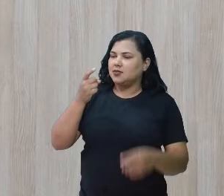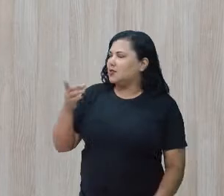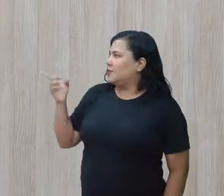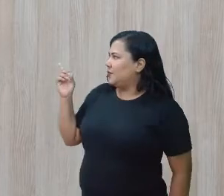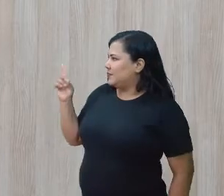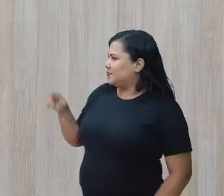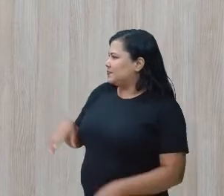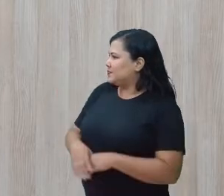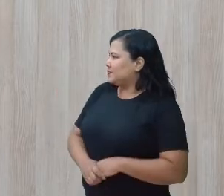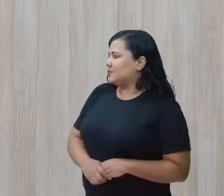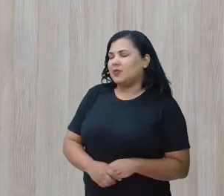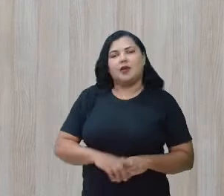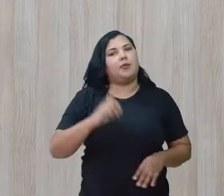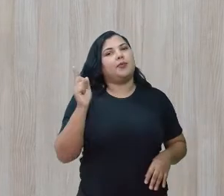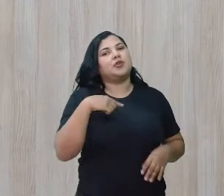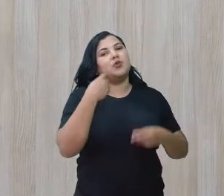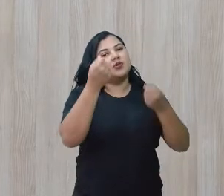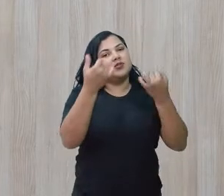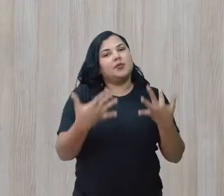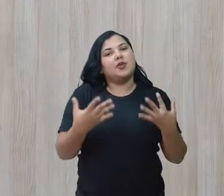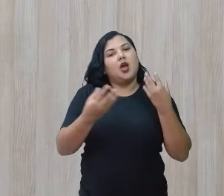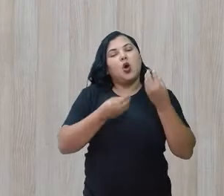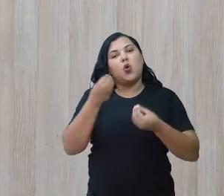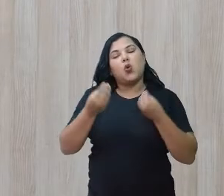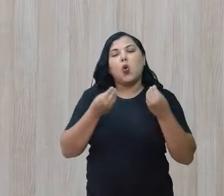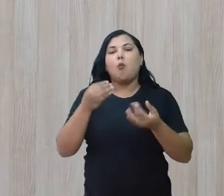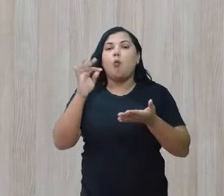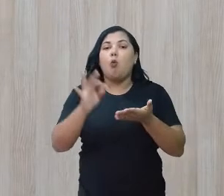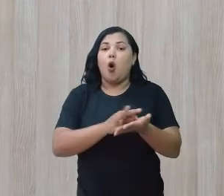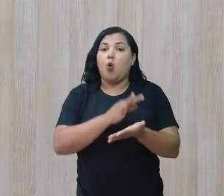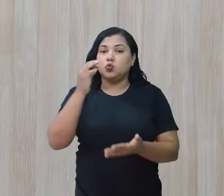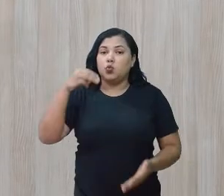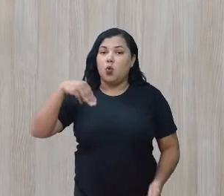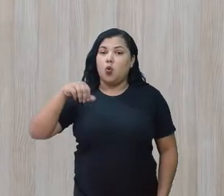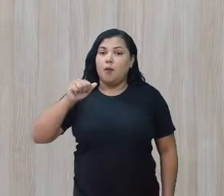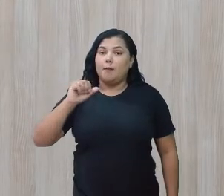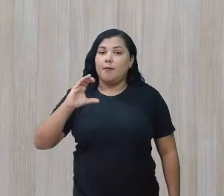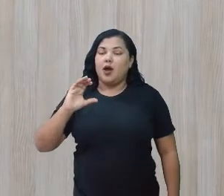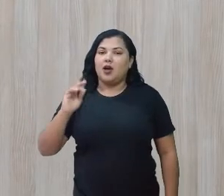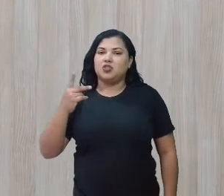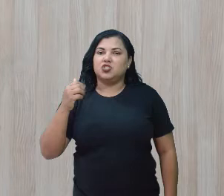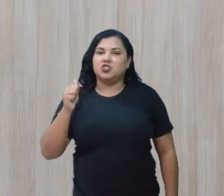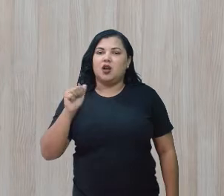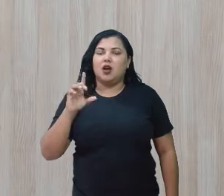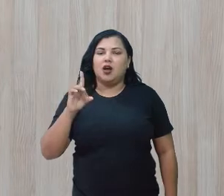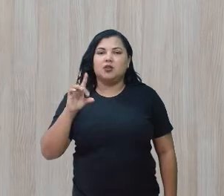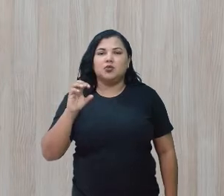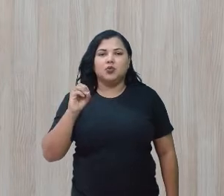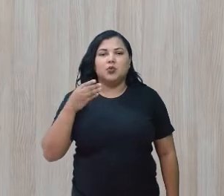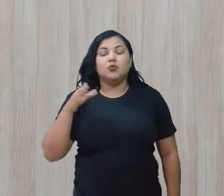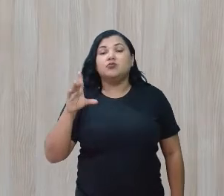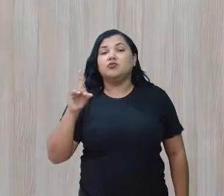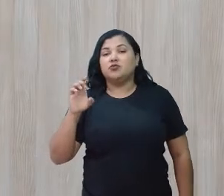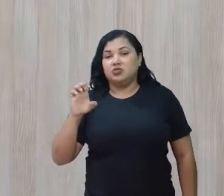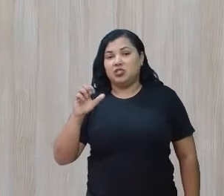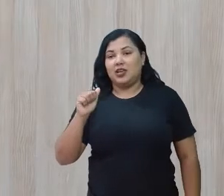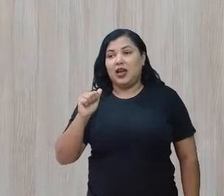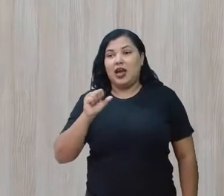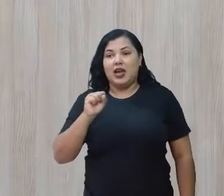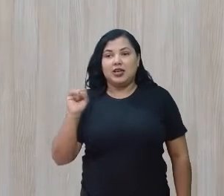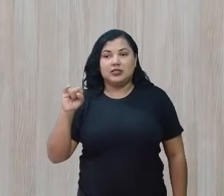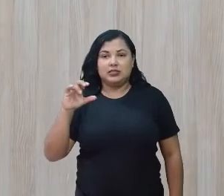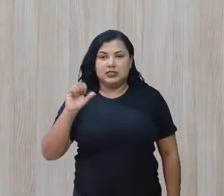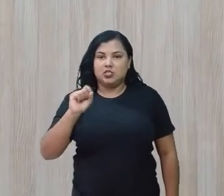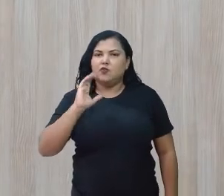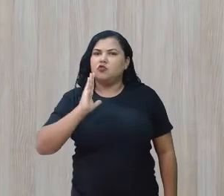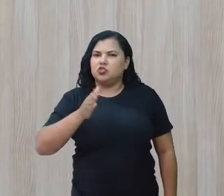poder falar como é que Machado de Assis fala dos olhos de Capitu. Esse trecho é bastante famoso. Tenho certeza que vocês já viram